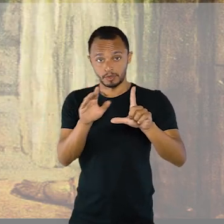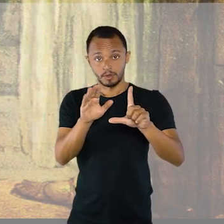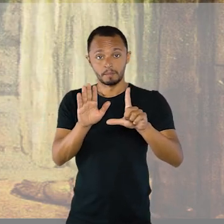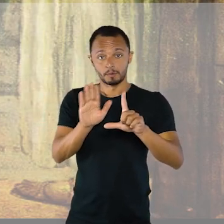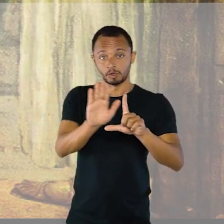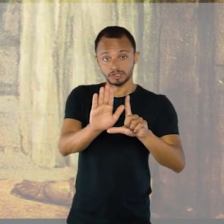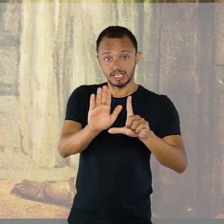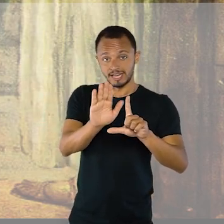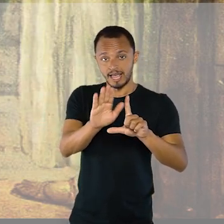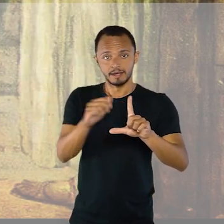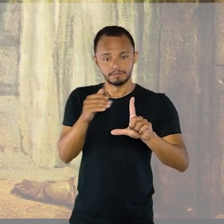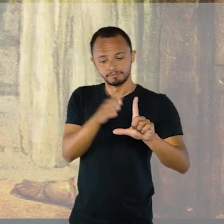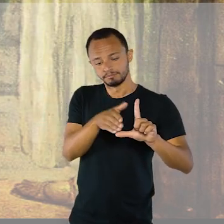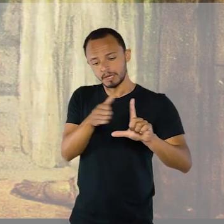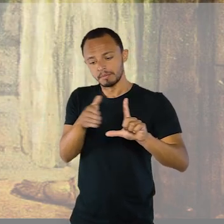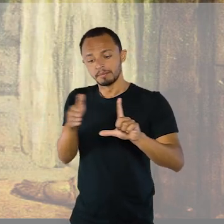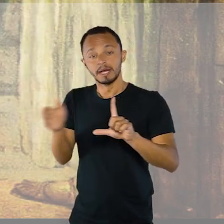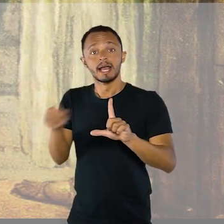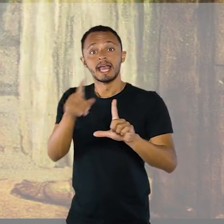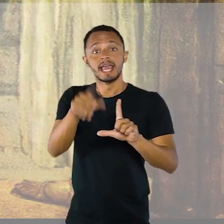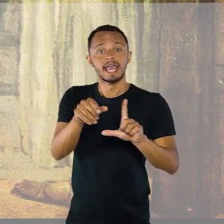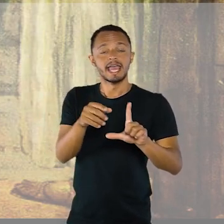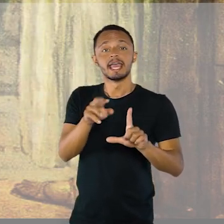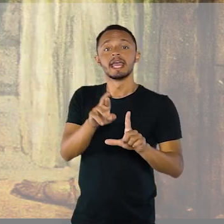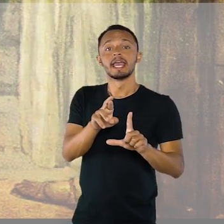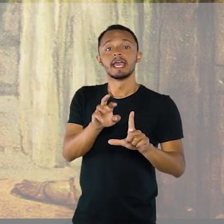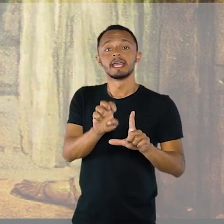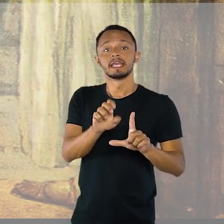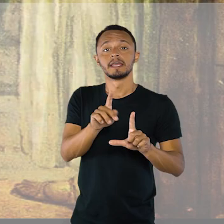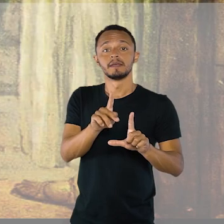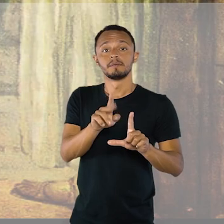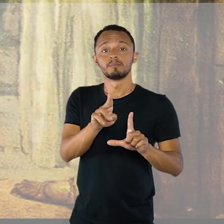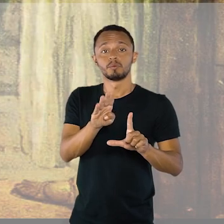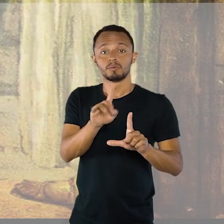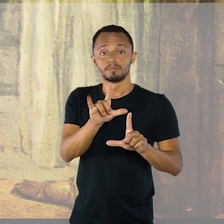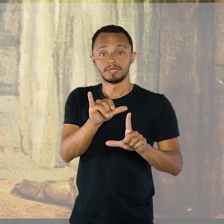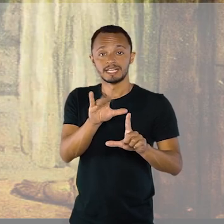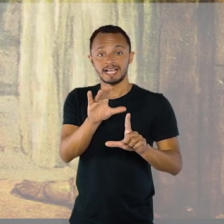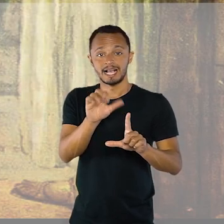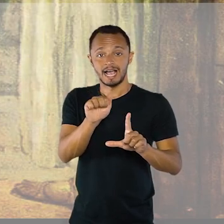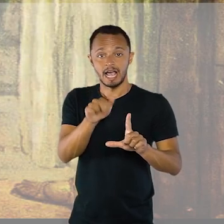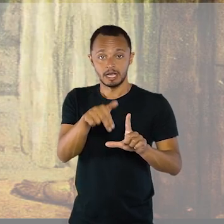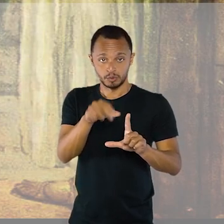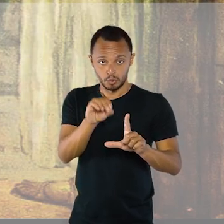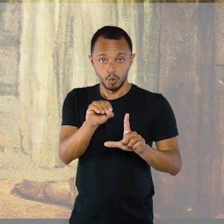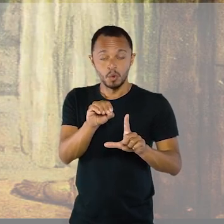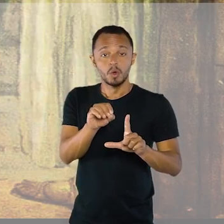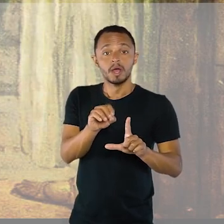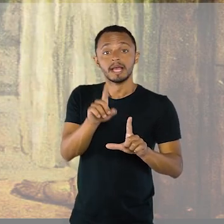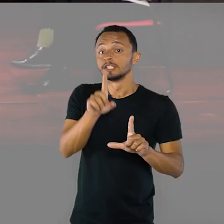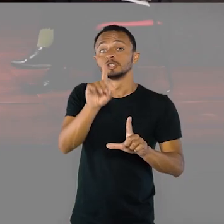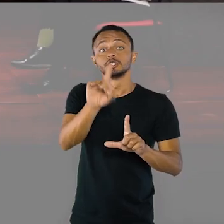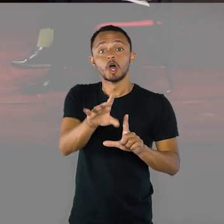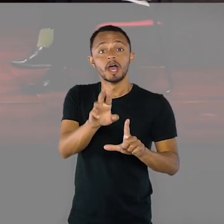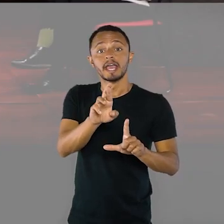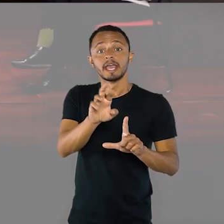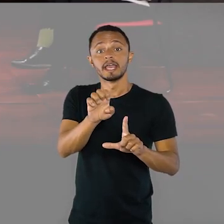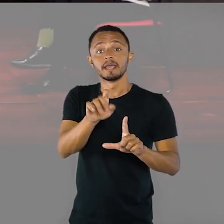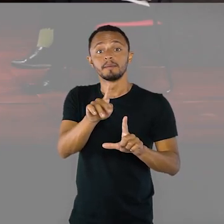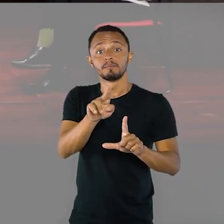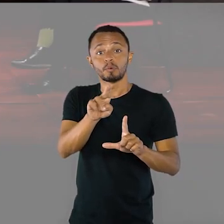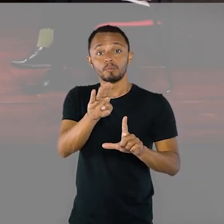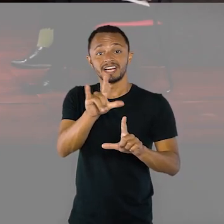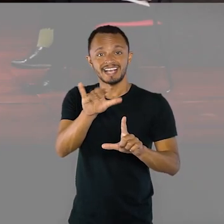são já, então, do período republicano, e é só na República que a gente vai poder ver serem elevados